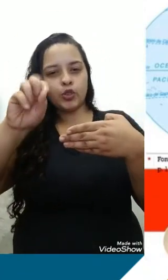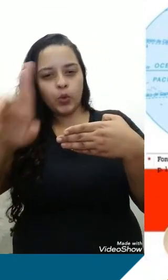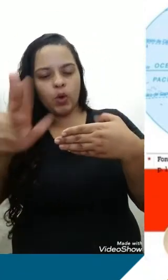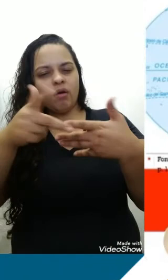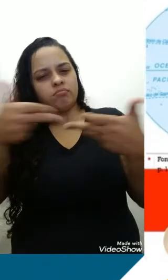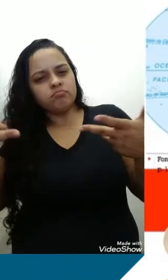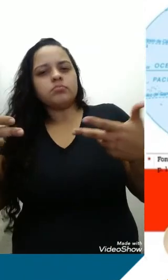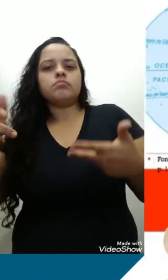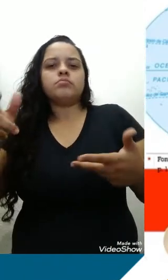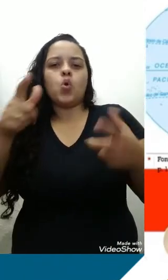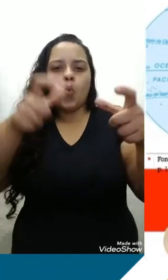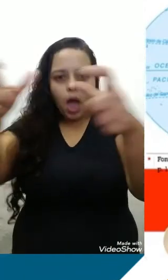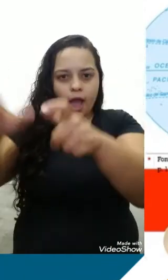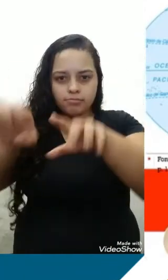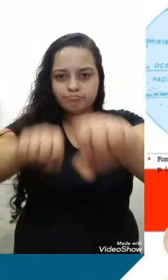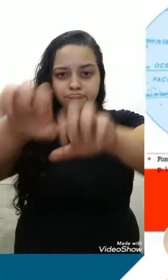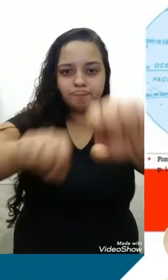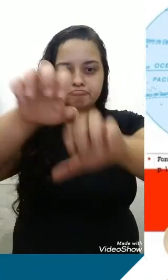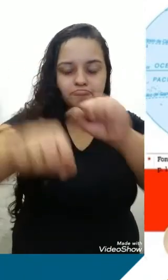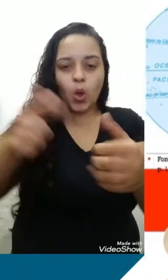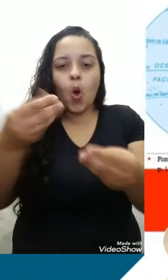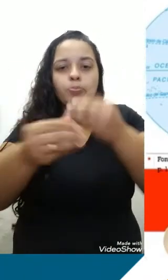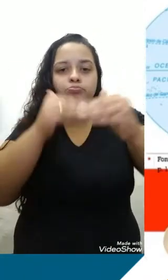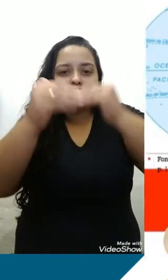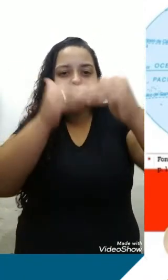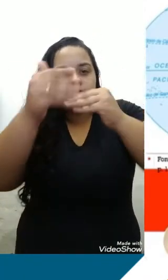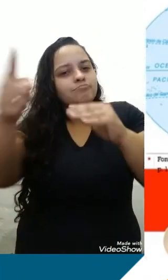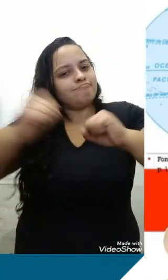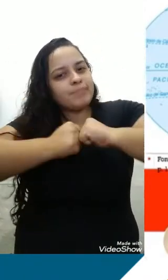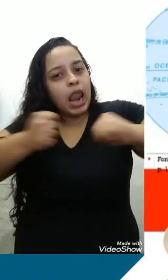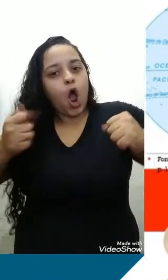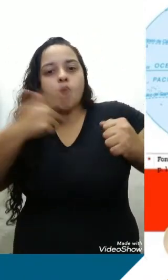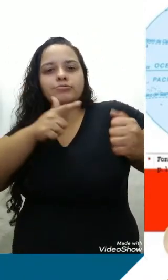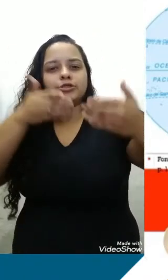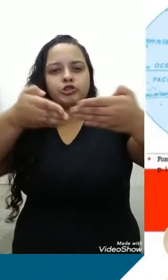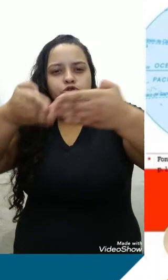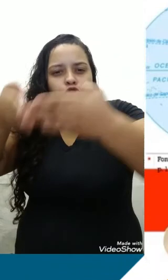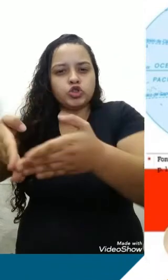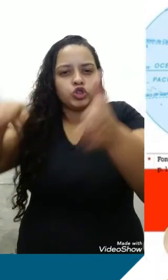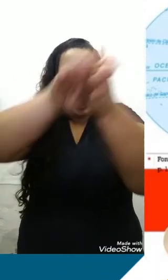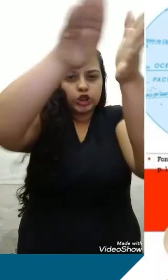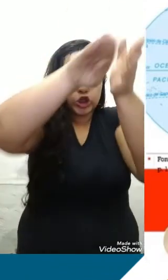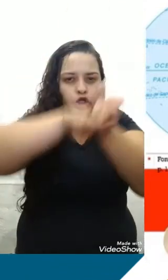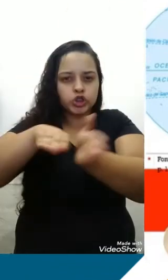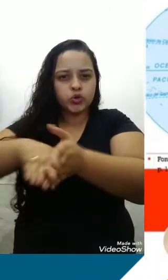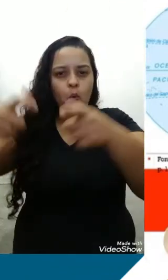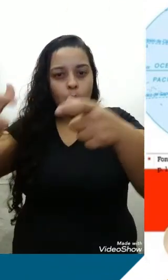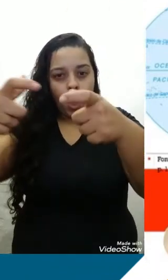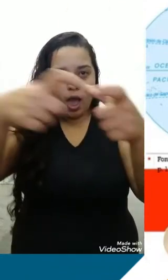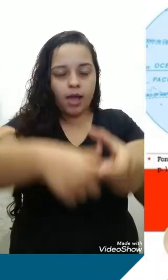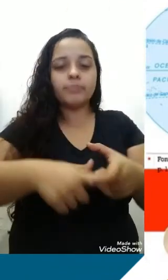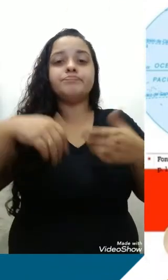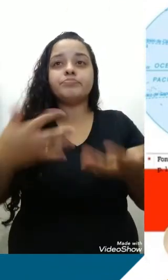então o processo, né, de expansão marítima. Nesse mapa, onde mostra a expansão marítima portuguesa, eu tenho,